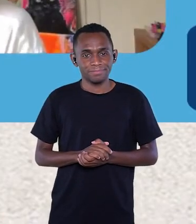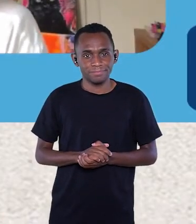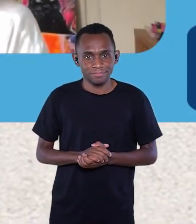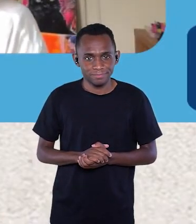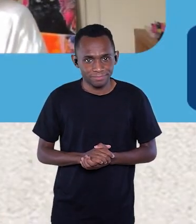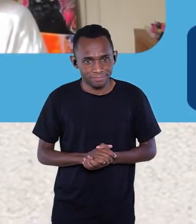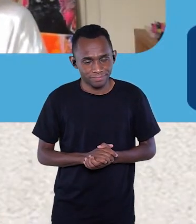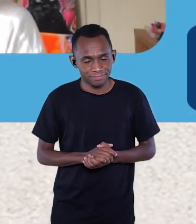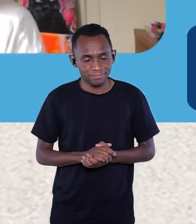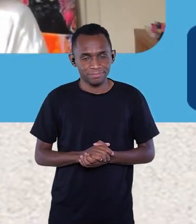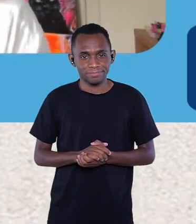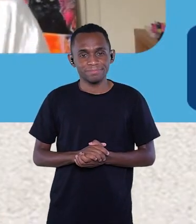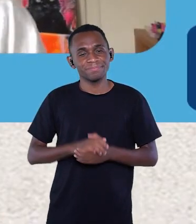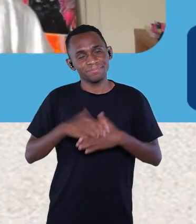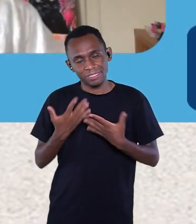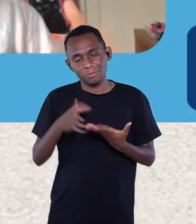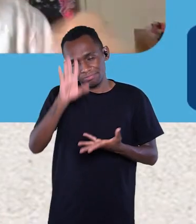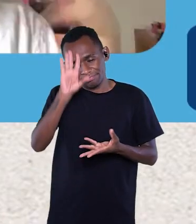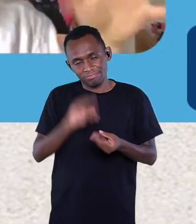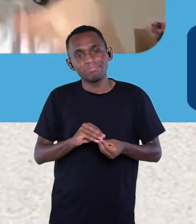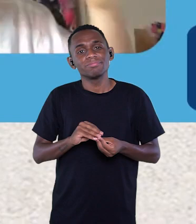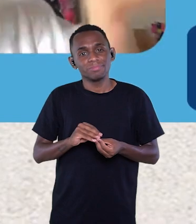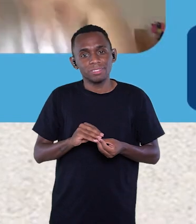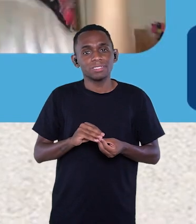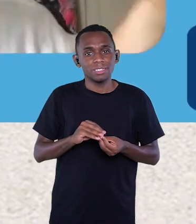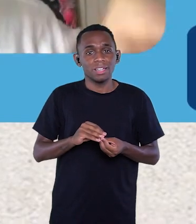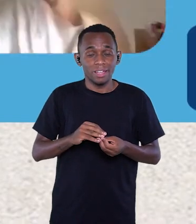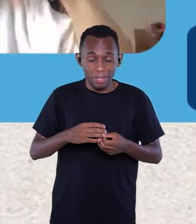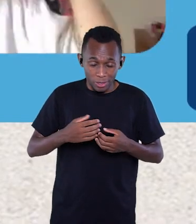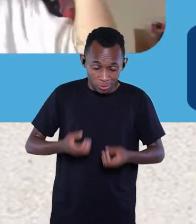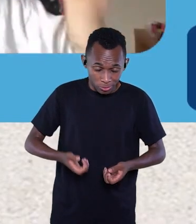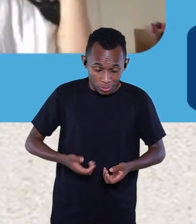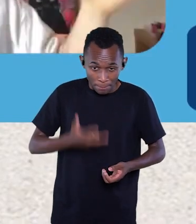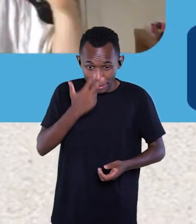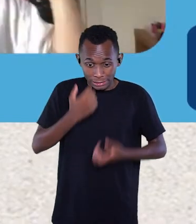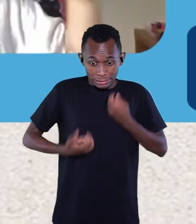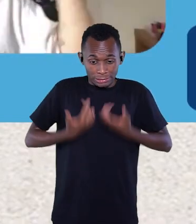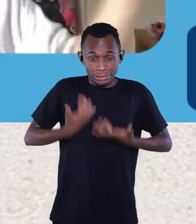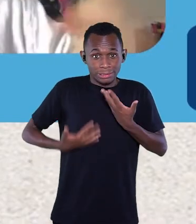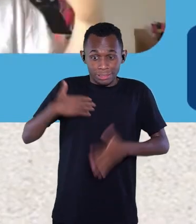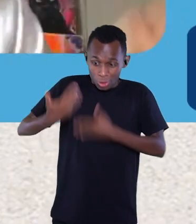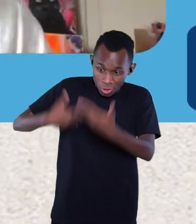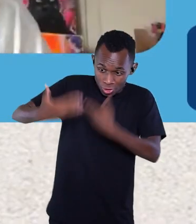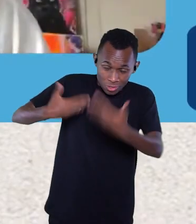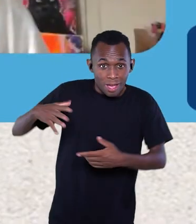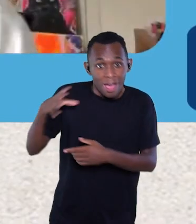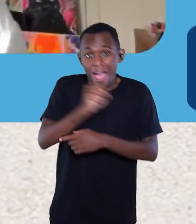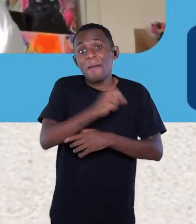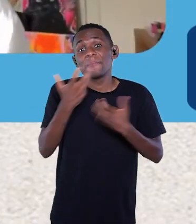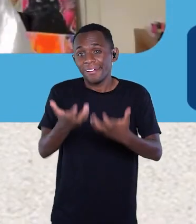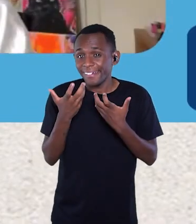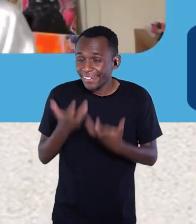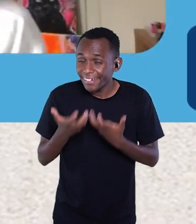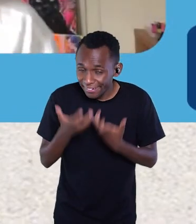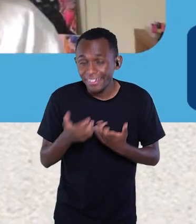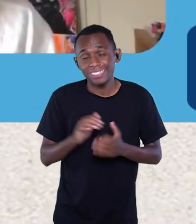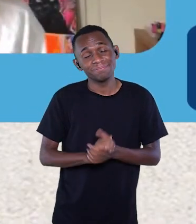Mas é isso, assim, efervescente, né? Como você viu, eu sou... É